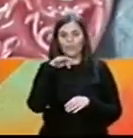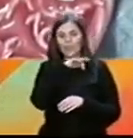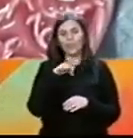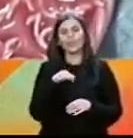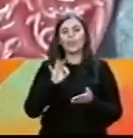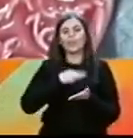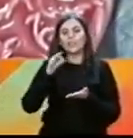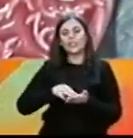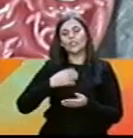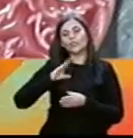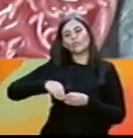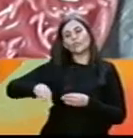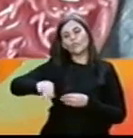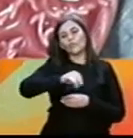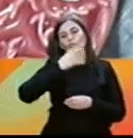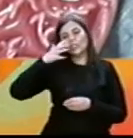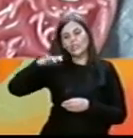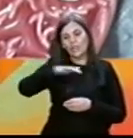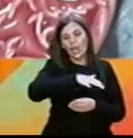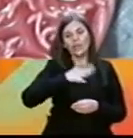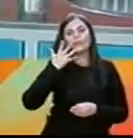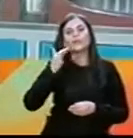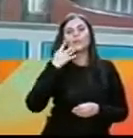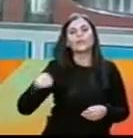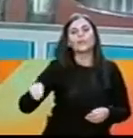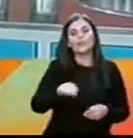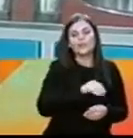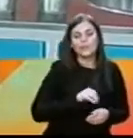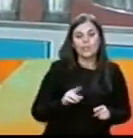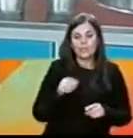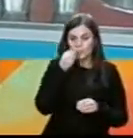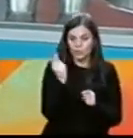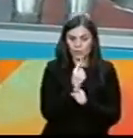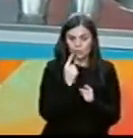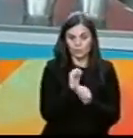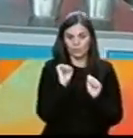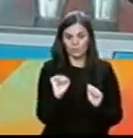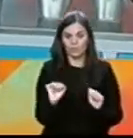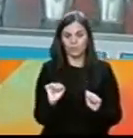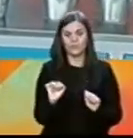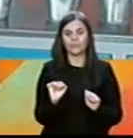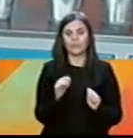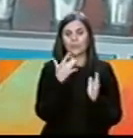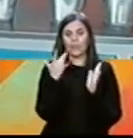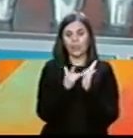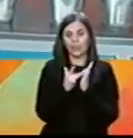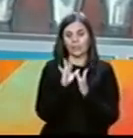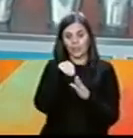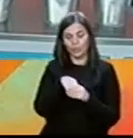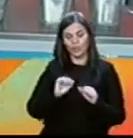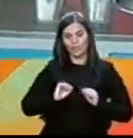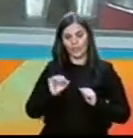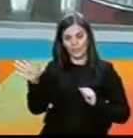Vou temperar com um bocadinho de sal, pimenta. Esta receita é do meu livro.